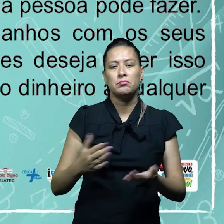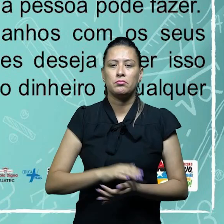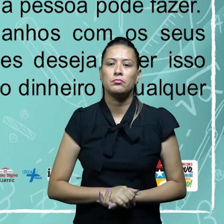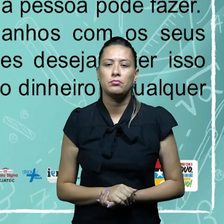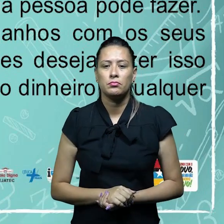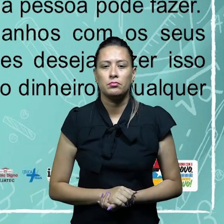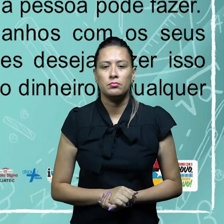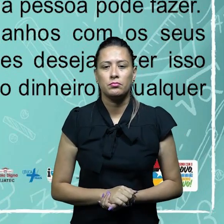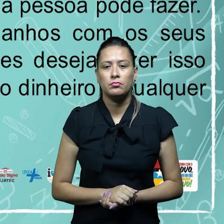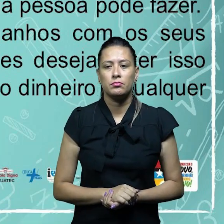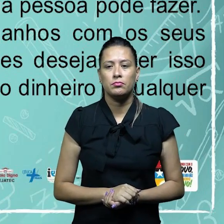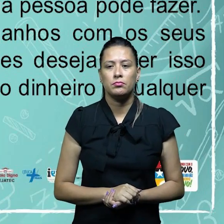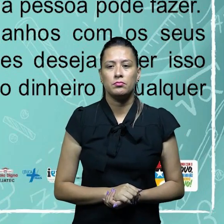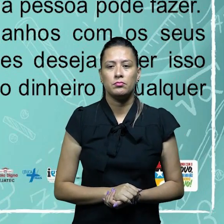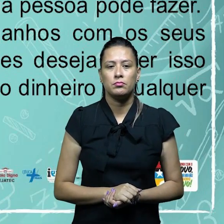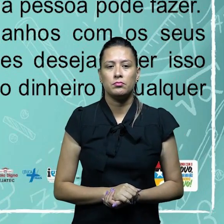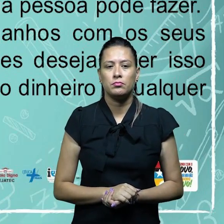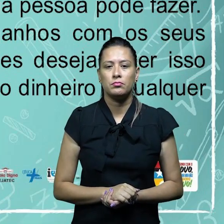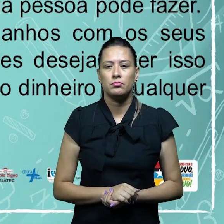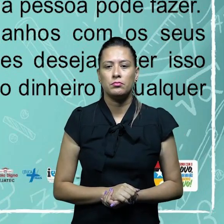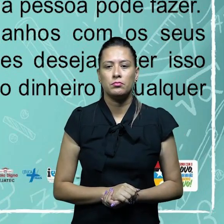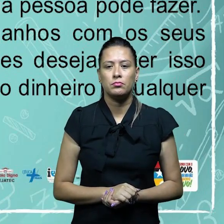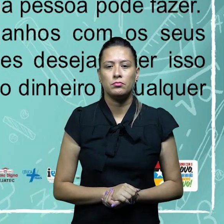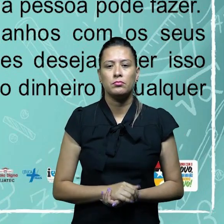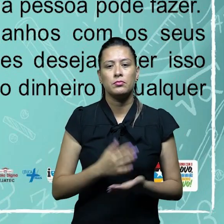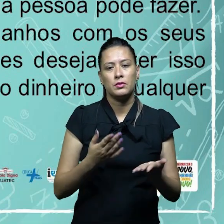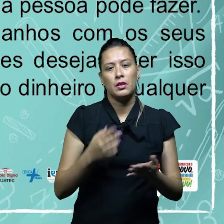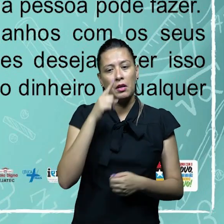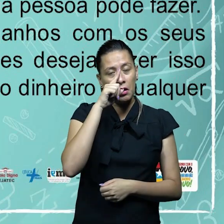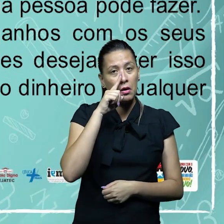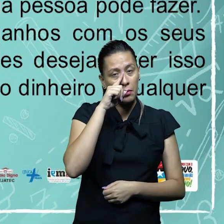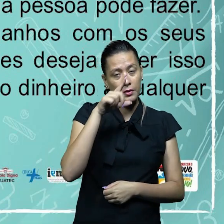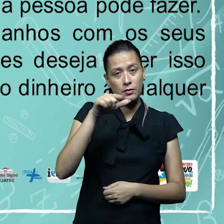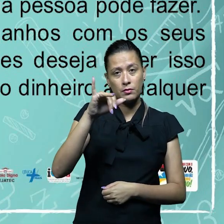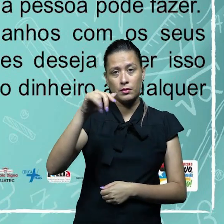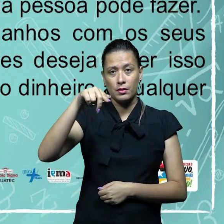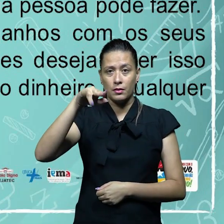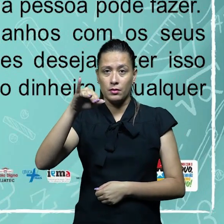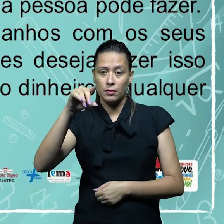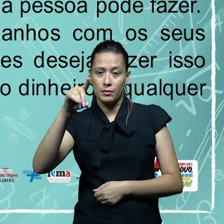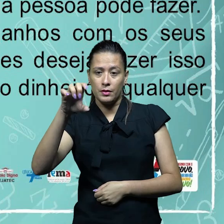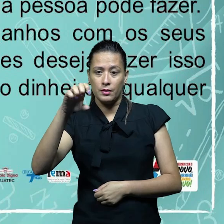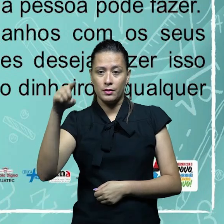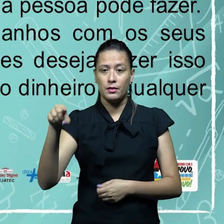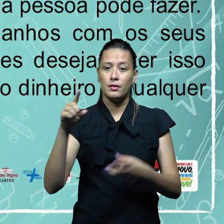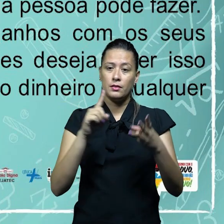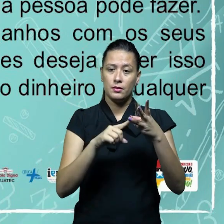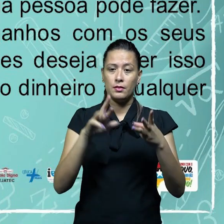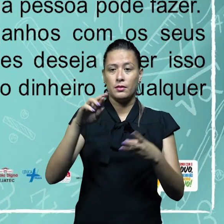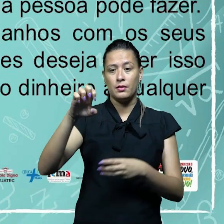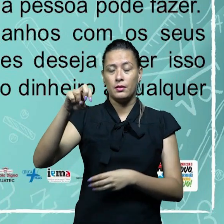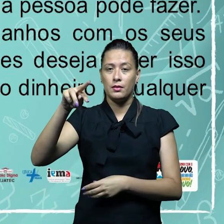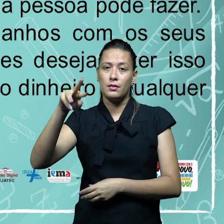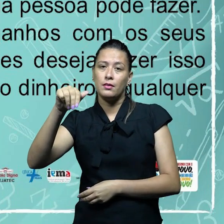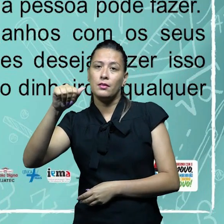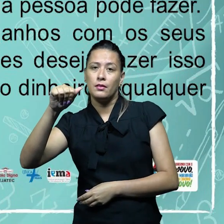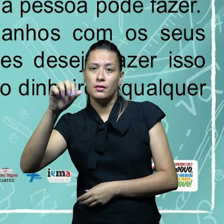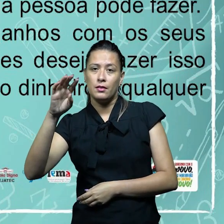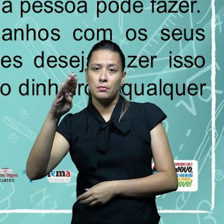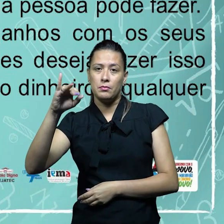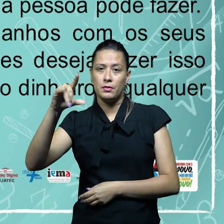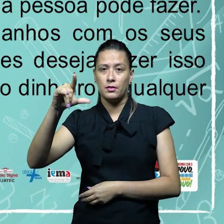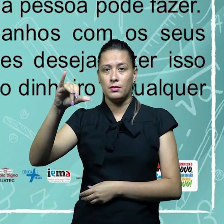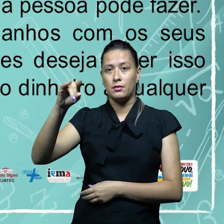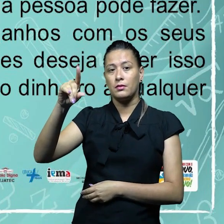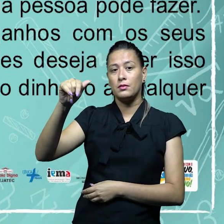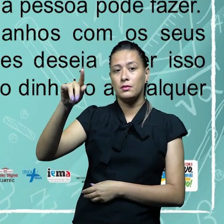bem? Vamos ver, tá? Muita gente não sabe, mas o mercado é regido por uma tríade de investimentos, tá? Que pode interferir